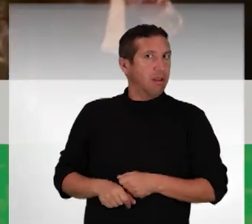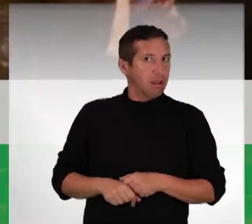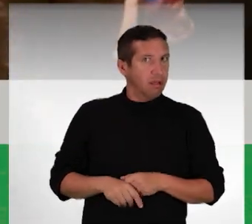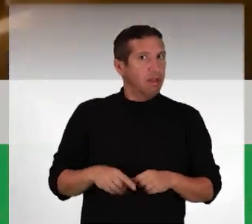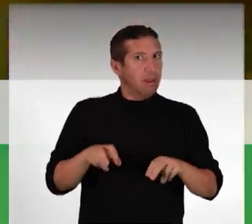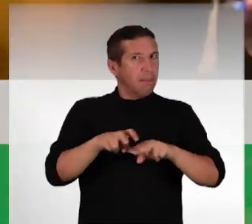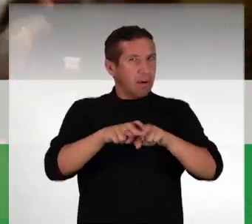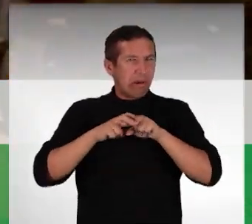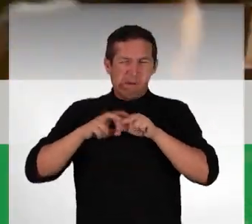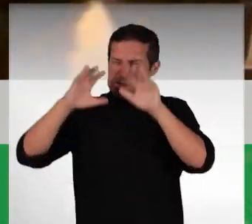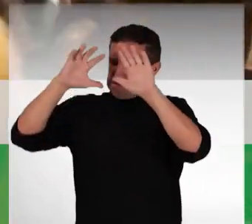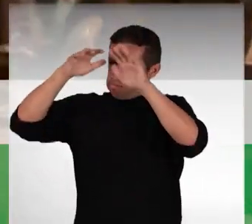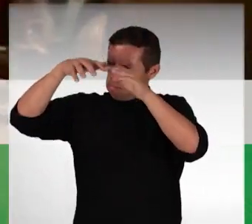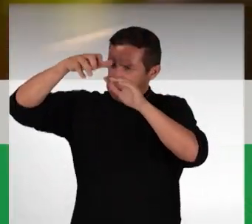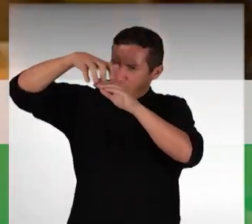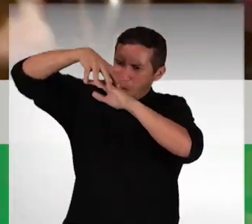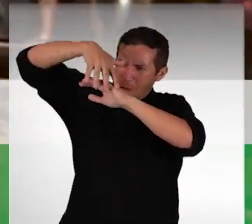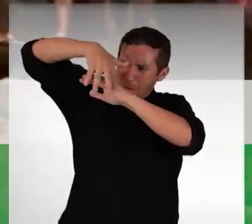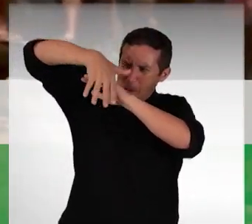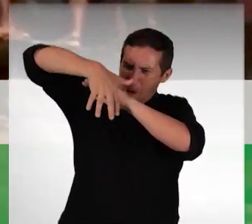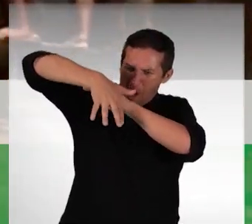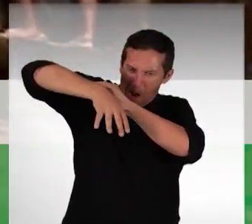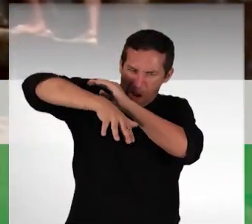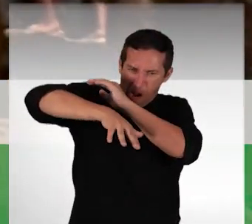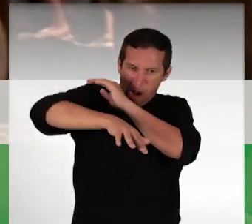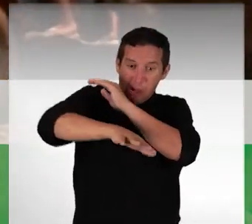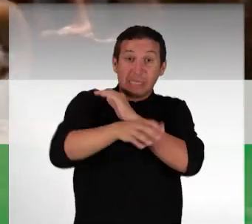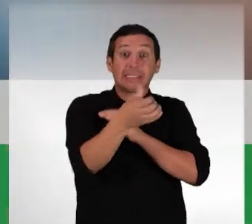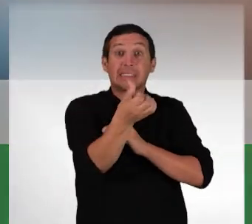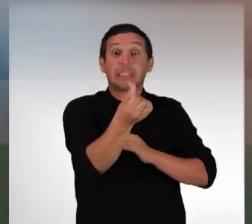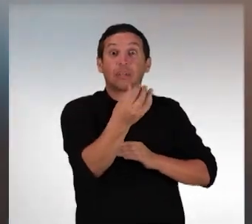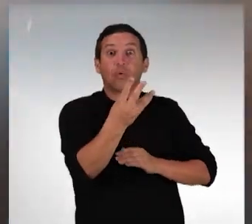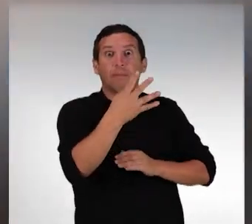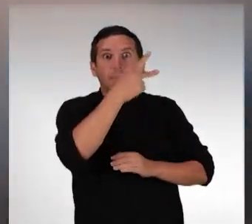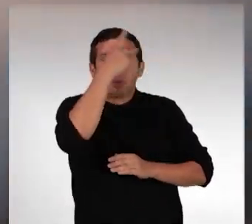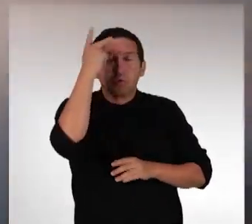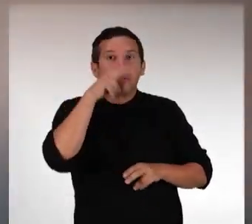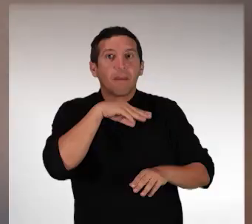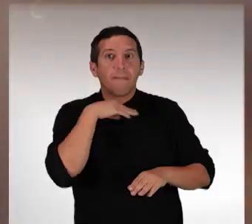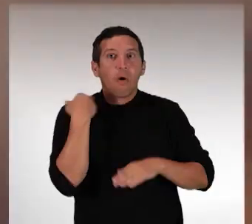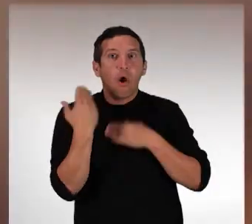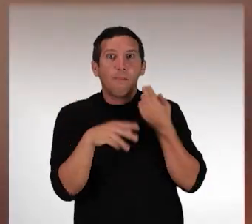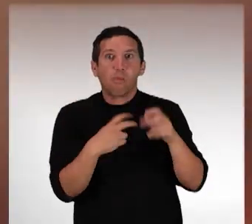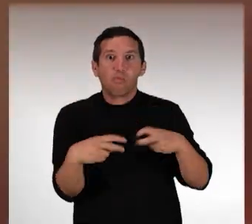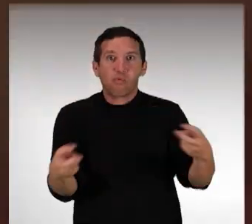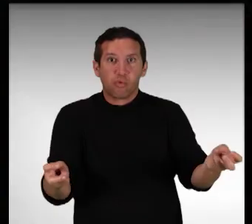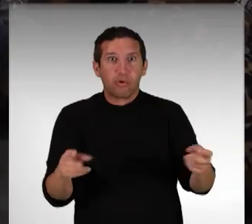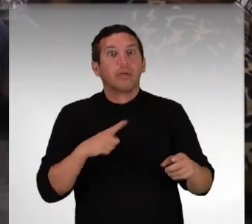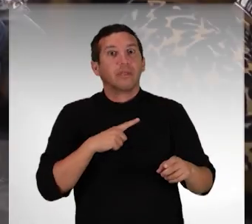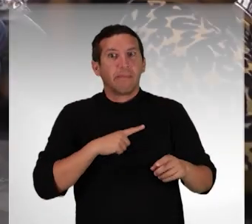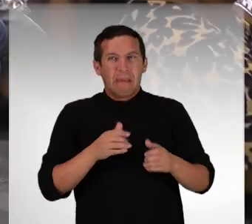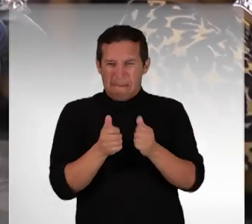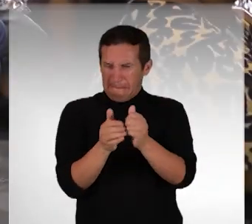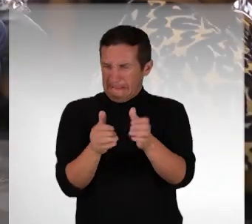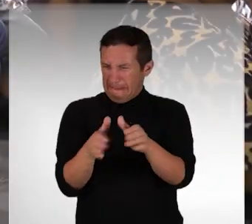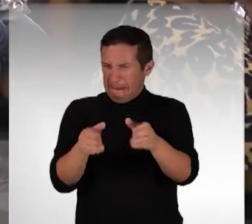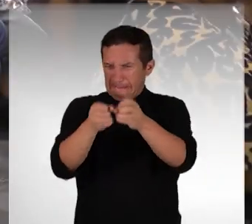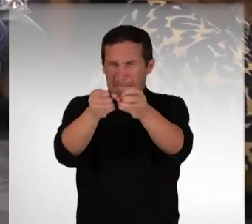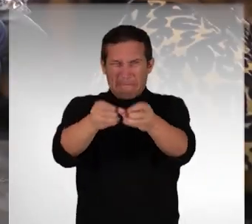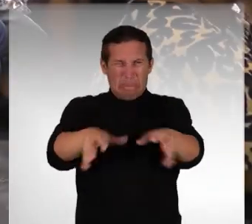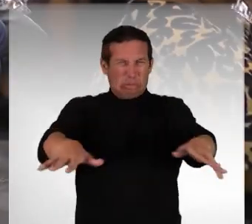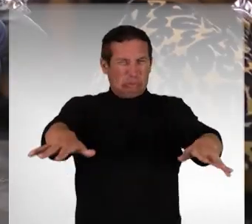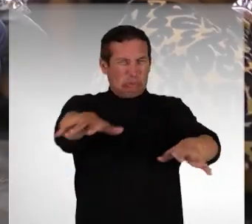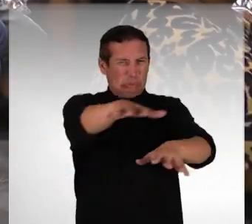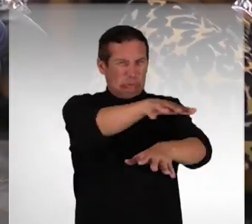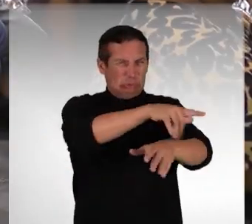que deslizamentos de encostas deixaram 64 mortos e muita destruição na cidade. É exatamente a